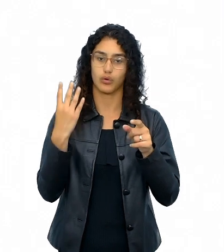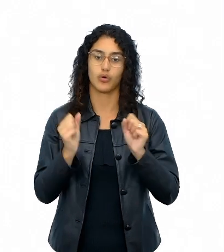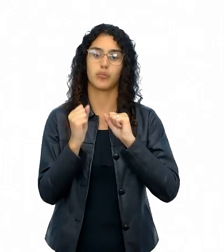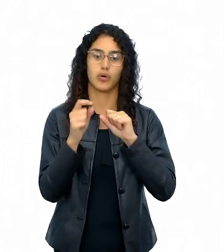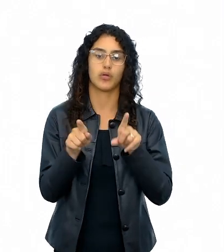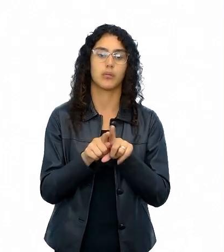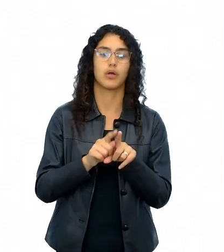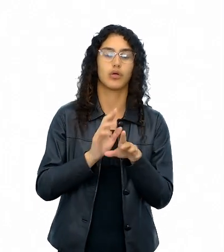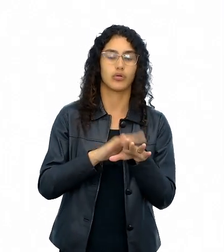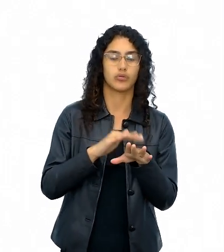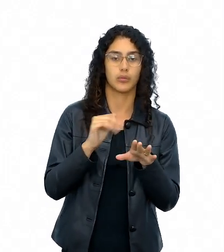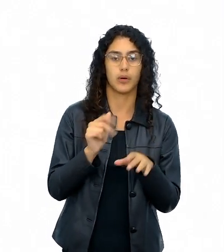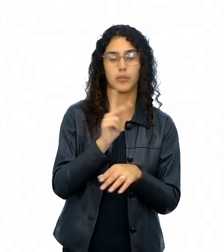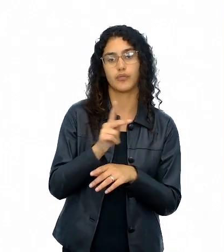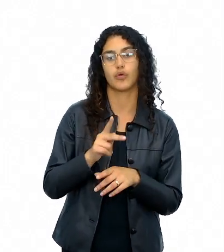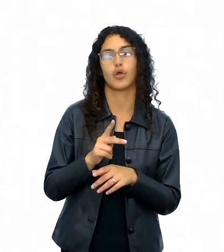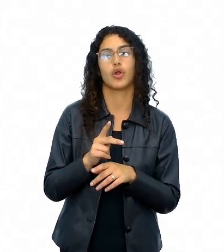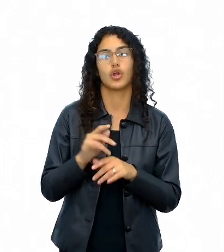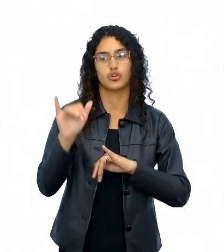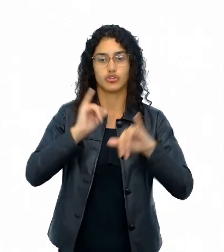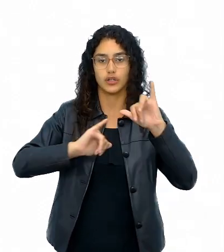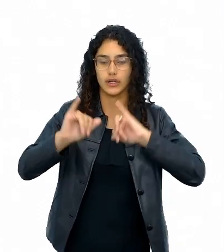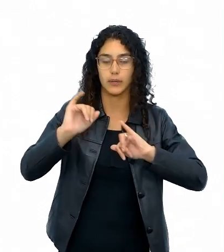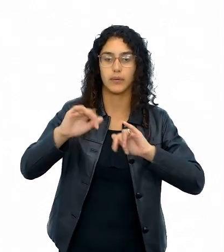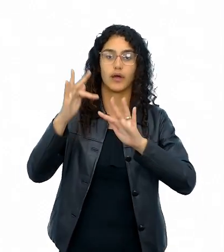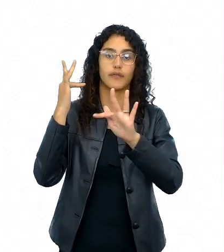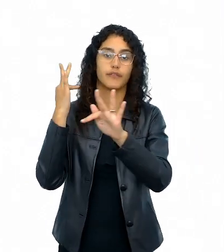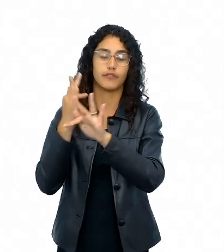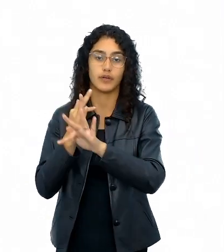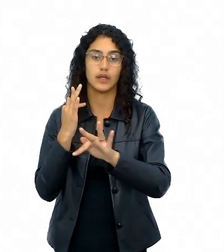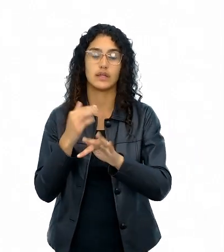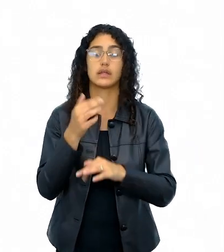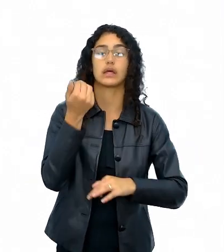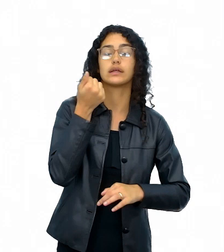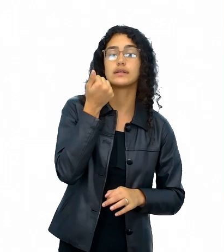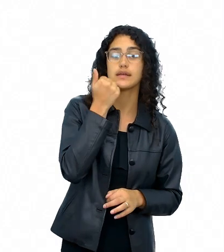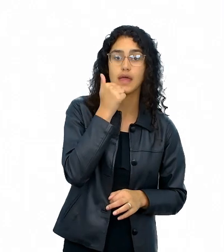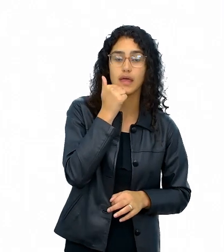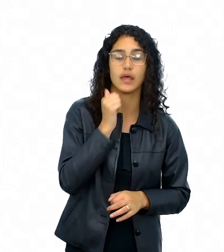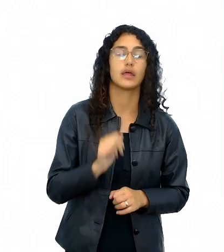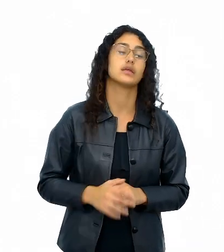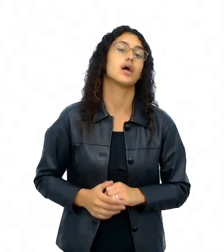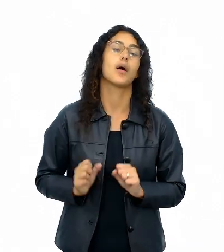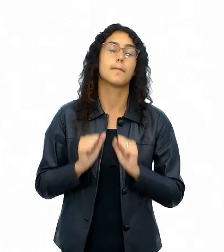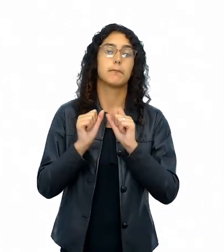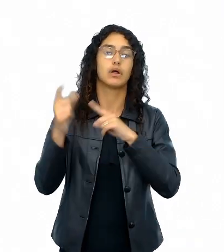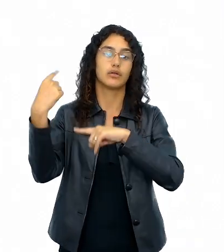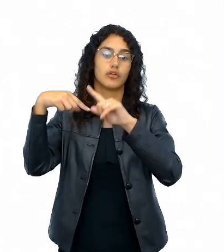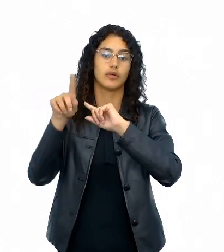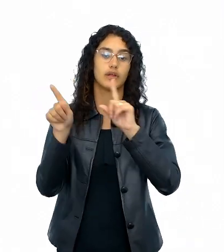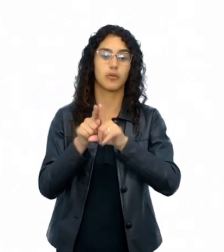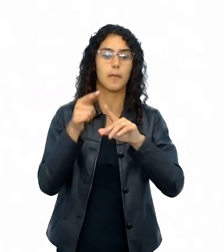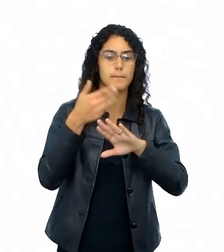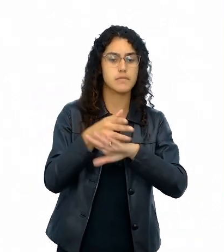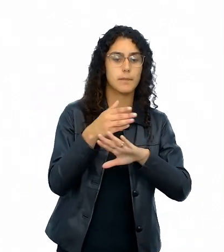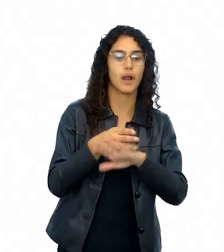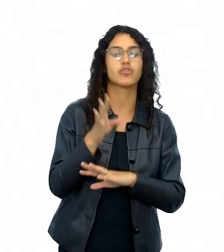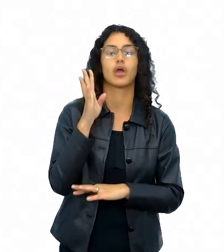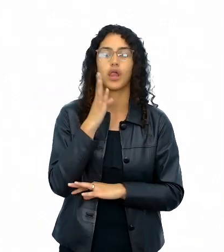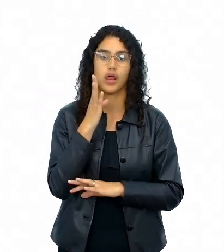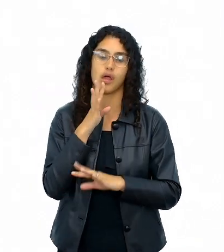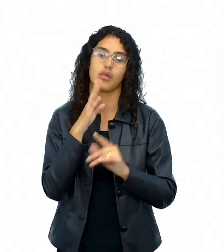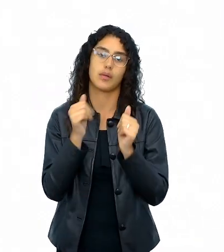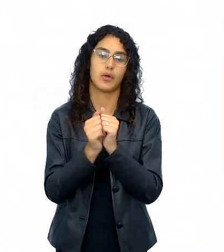chamar professor de química, professor de física, professor de ciências, que a gente pode desenvolver uma prática bem